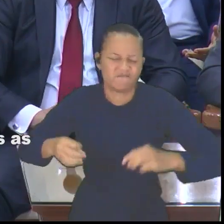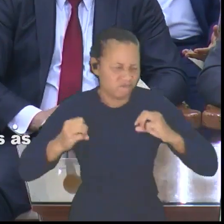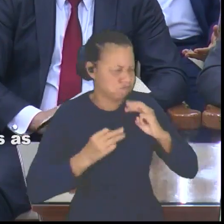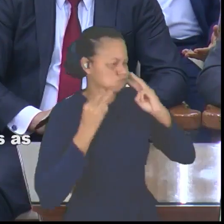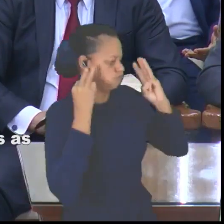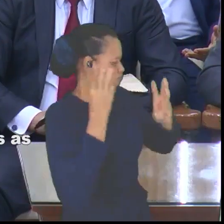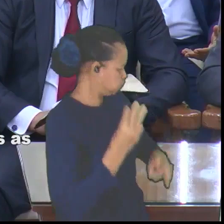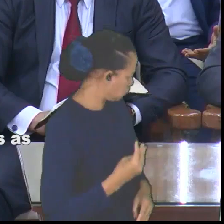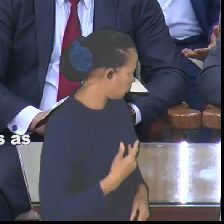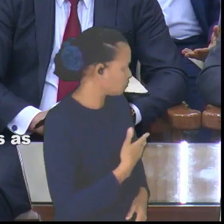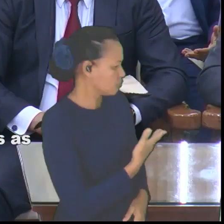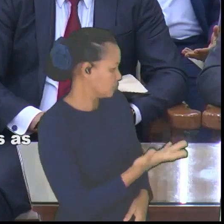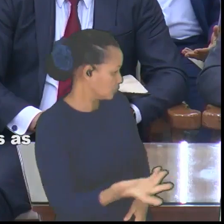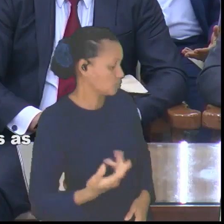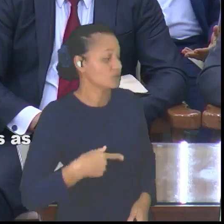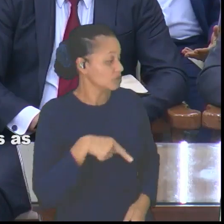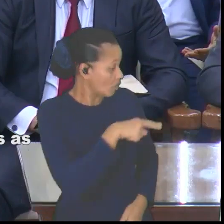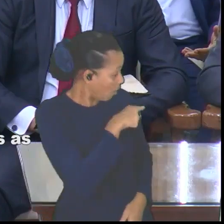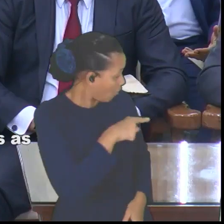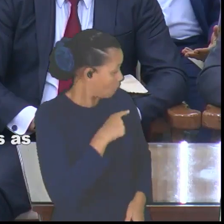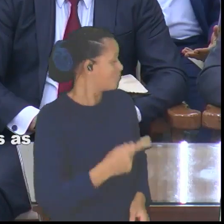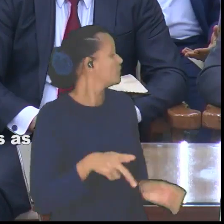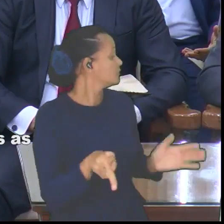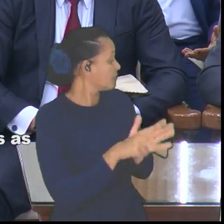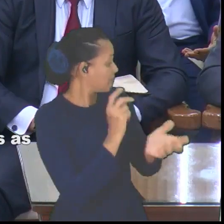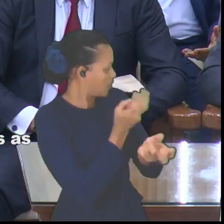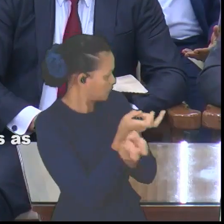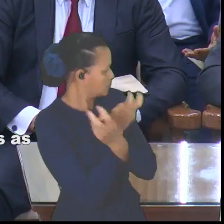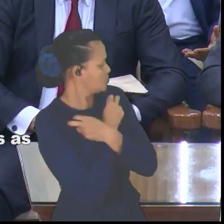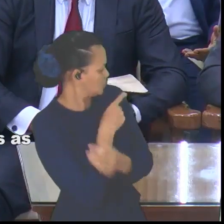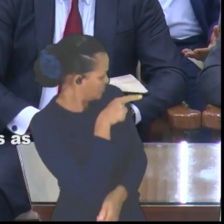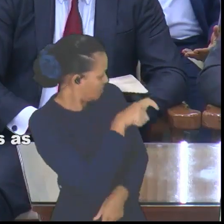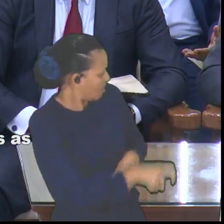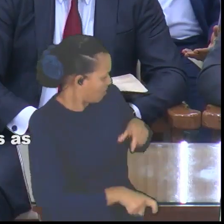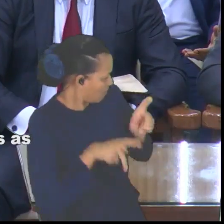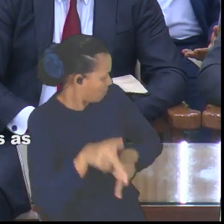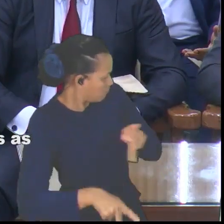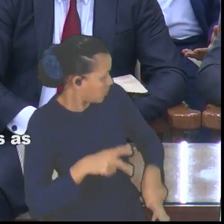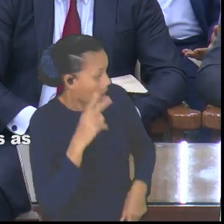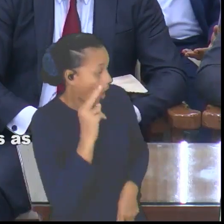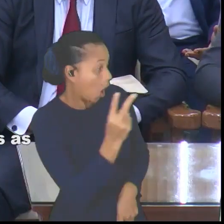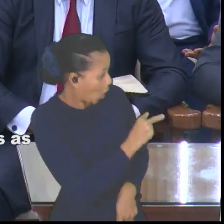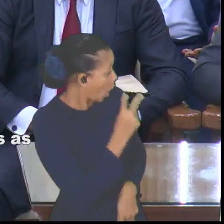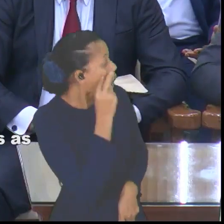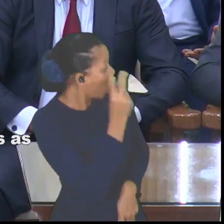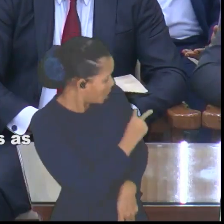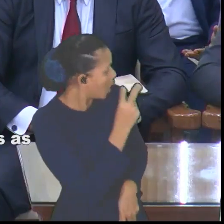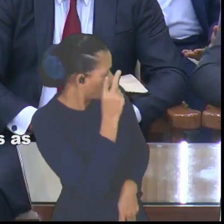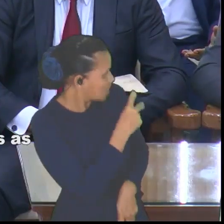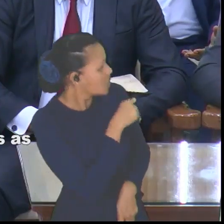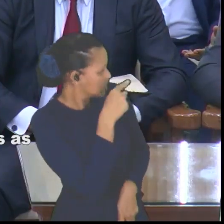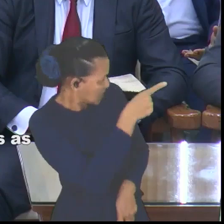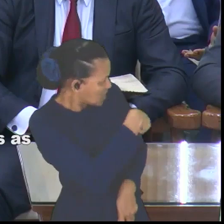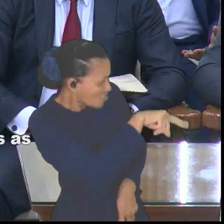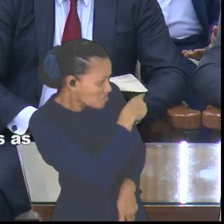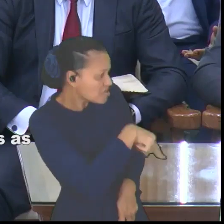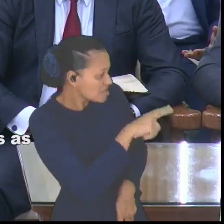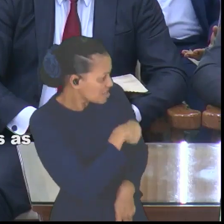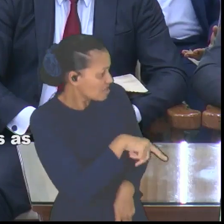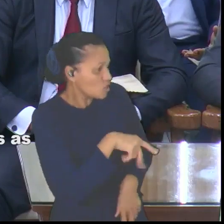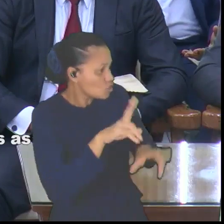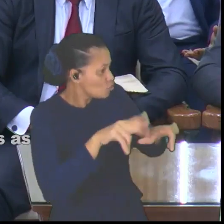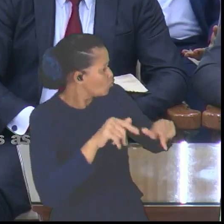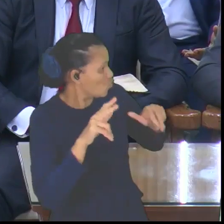dia foi: os egípcios que vocês estão vendo aí, vindo atrás de vocês. Olhe para eles, olhe para eles. Esses